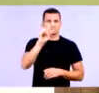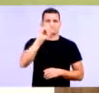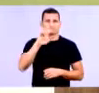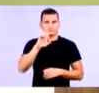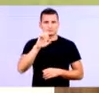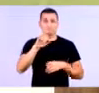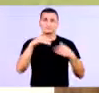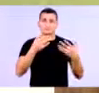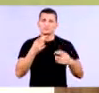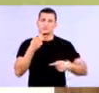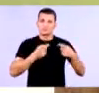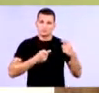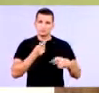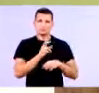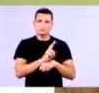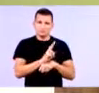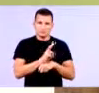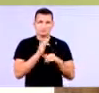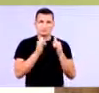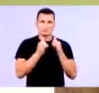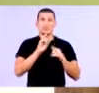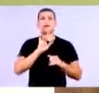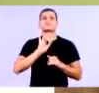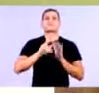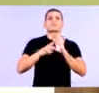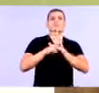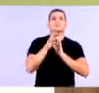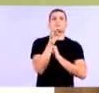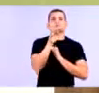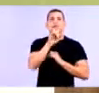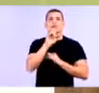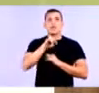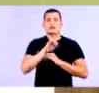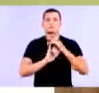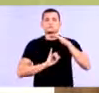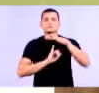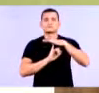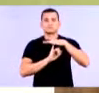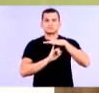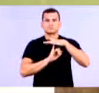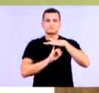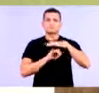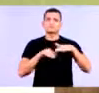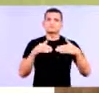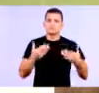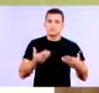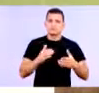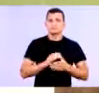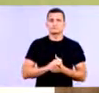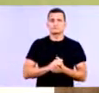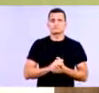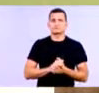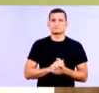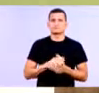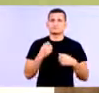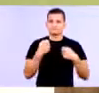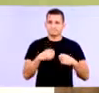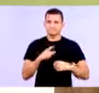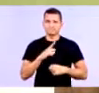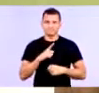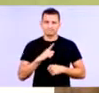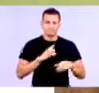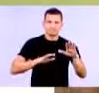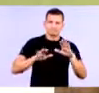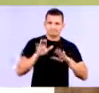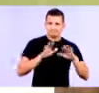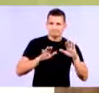tecnologia da informação somente, ela não é da TI, ela é institucional. Então, com isso, né, a gente tem que ter esse cuidado para